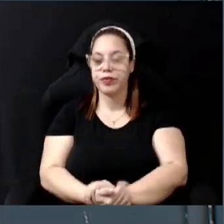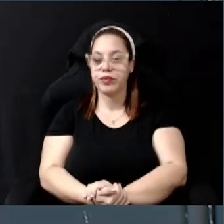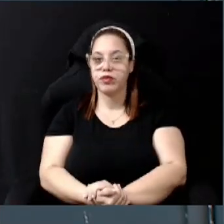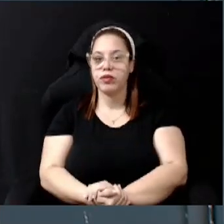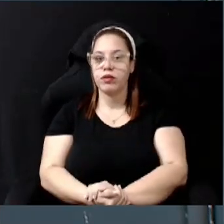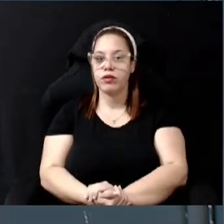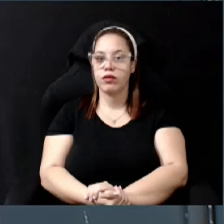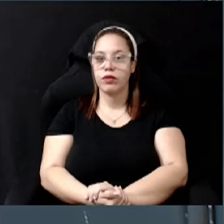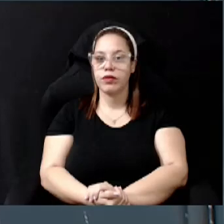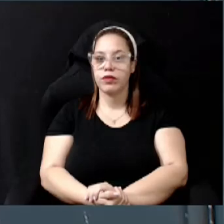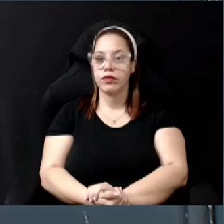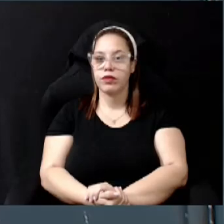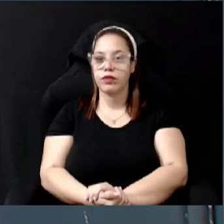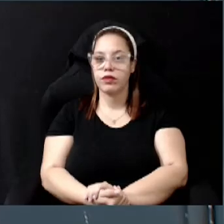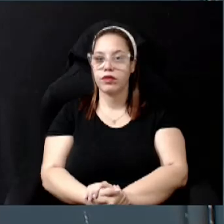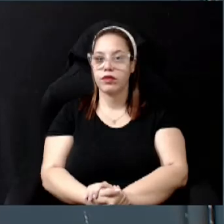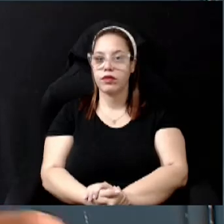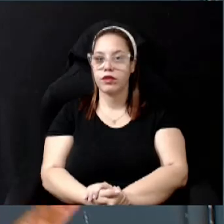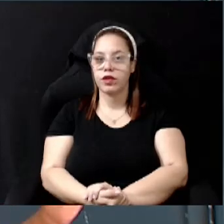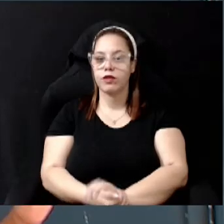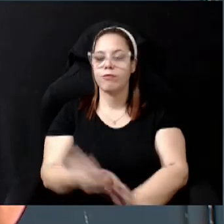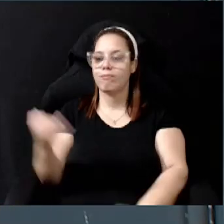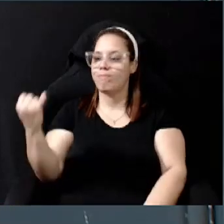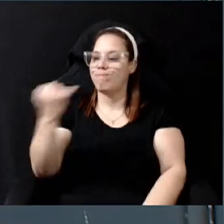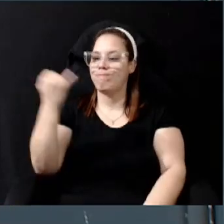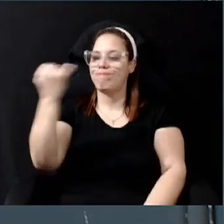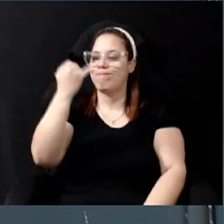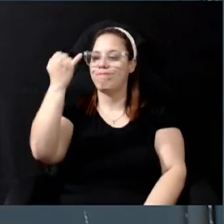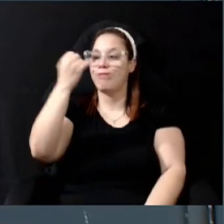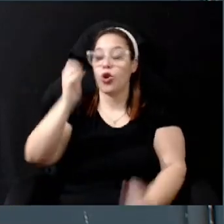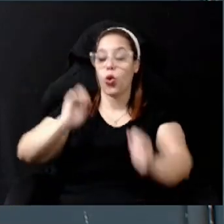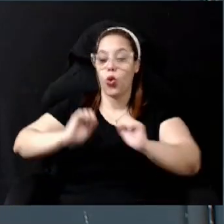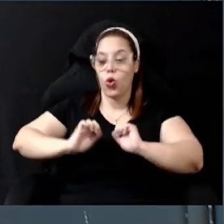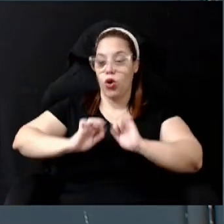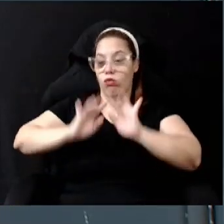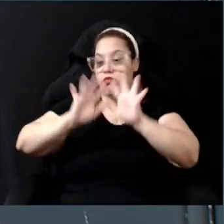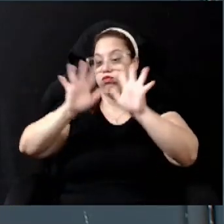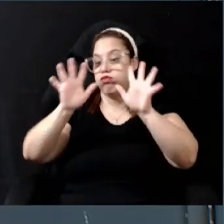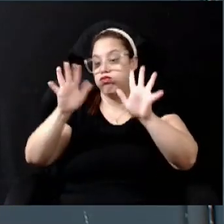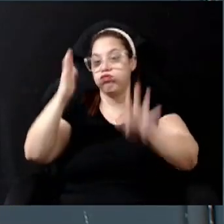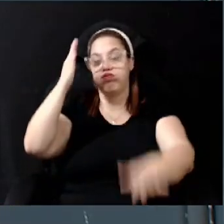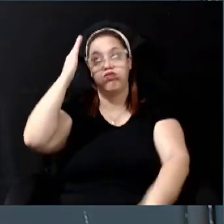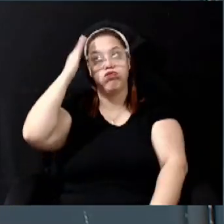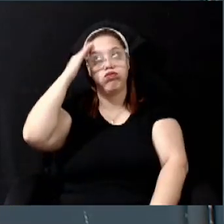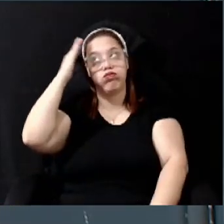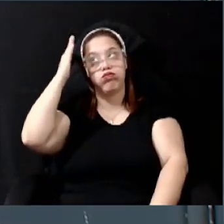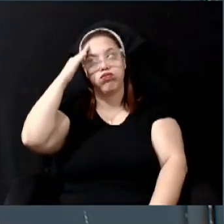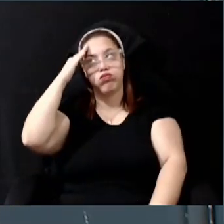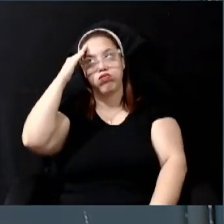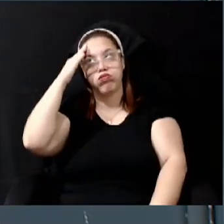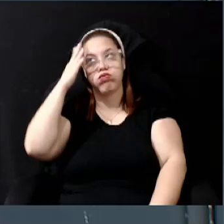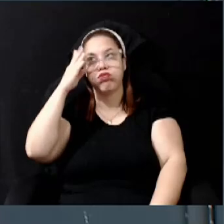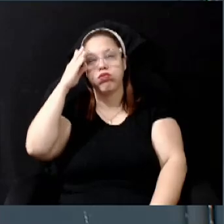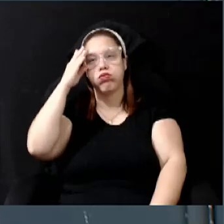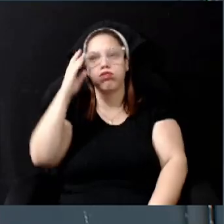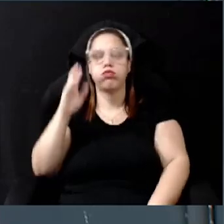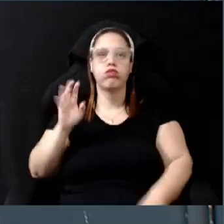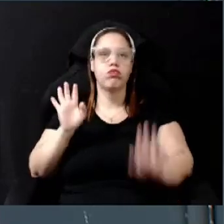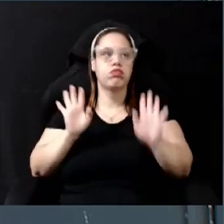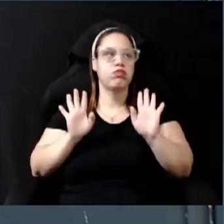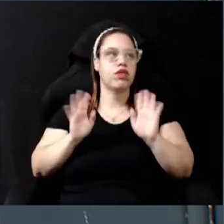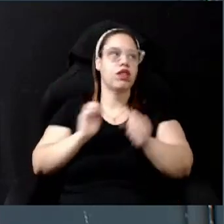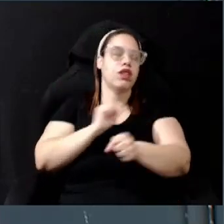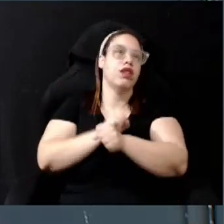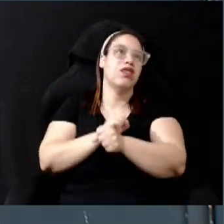muito importante, muito brilhante mesmo de entender. Às vezes eu fico parada tentando, será que é